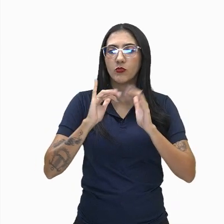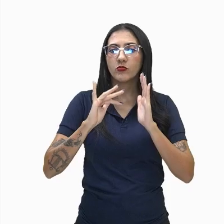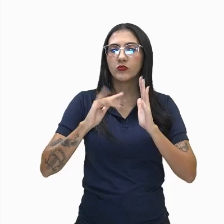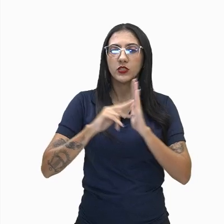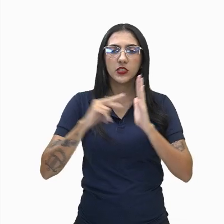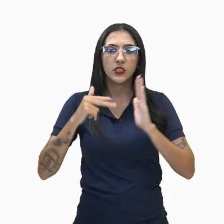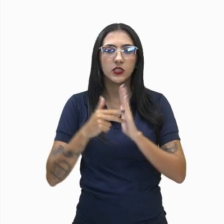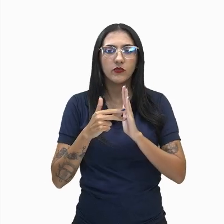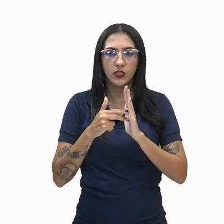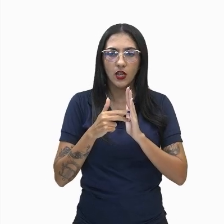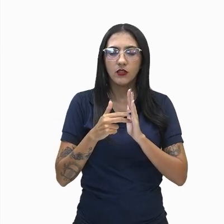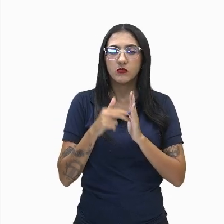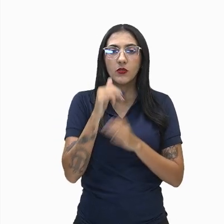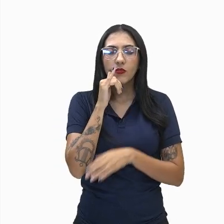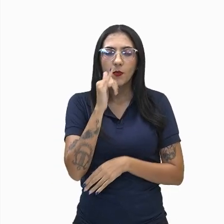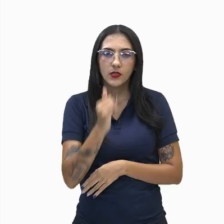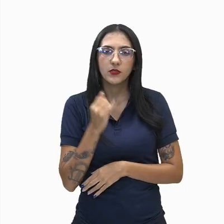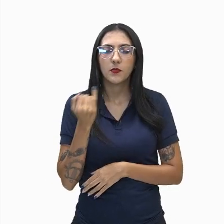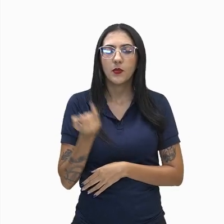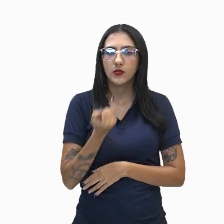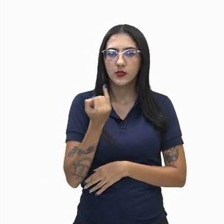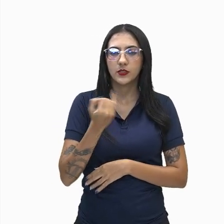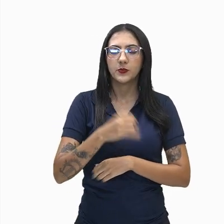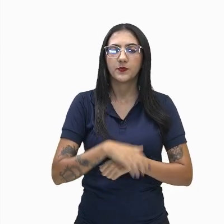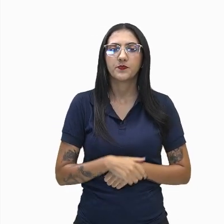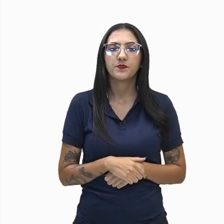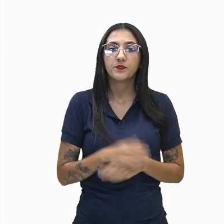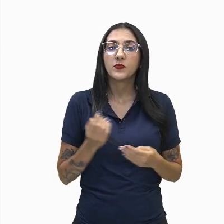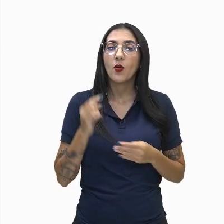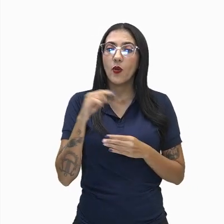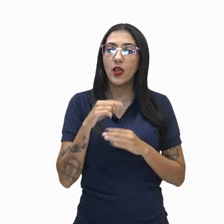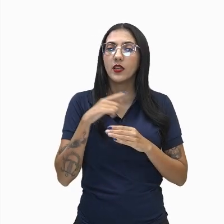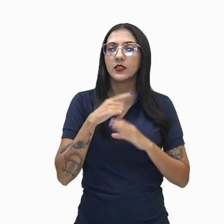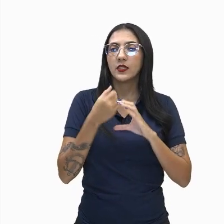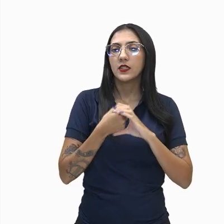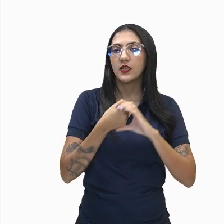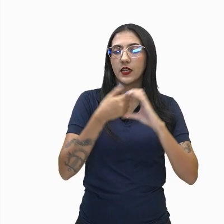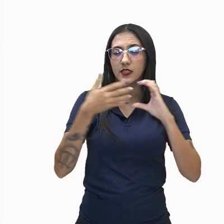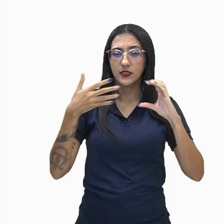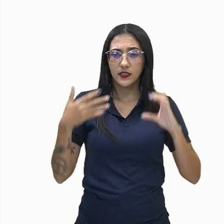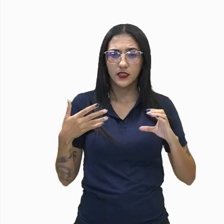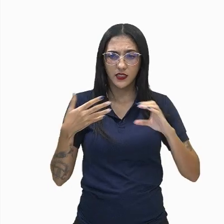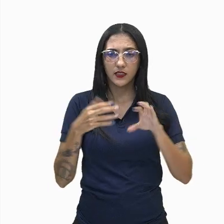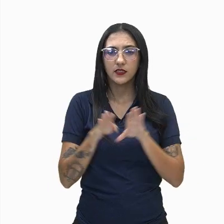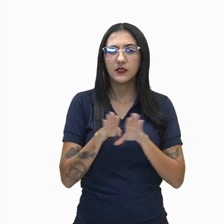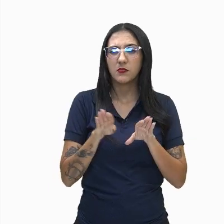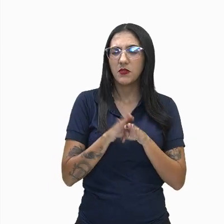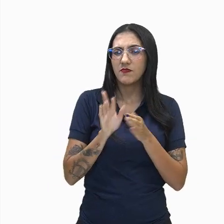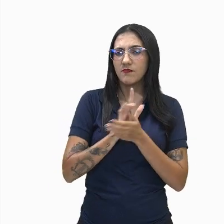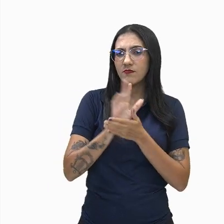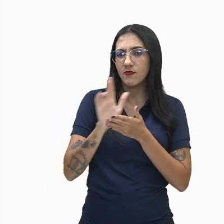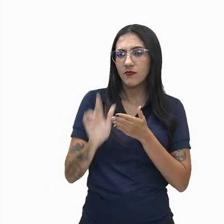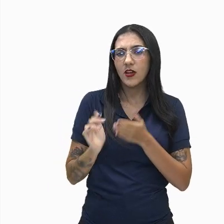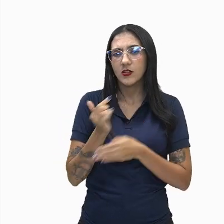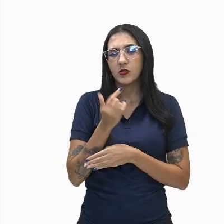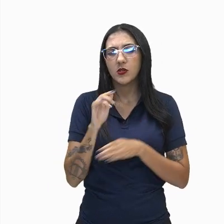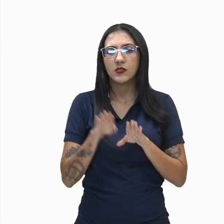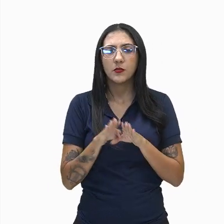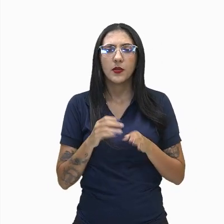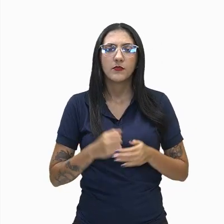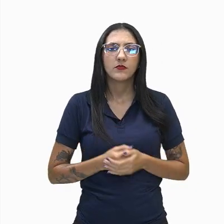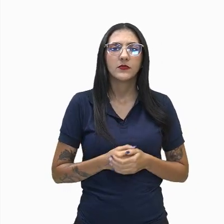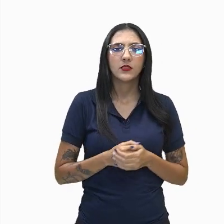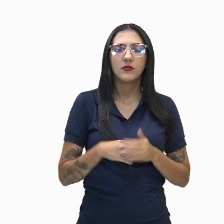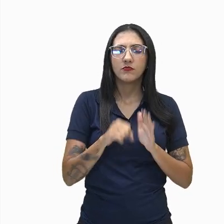significados, mensagens. Tem como características, entre outras, ícones,